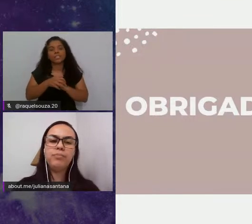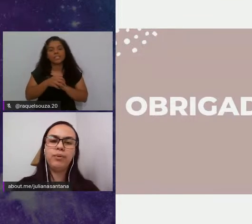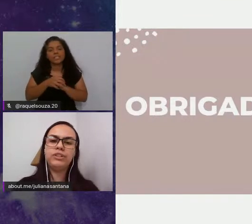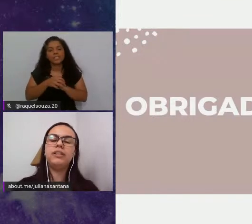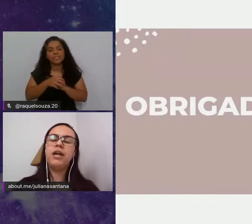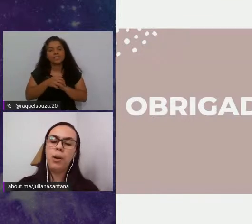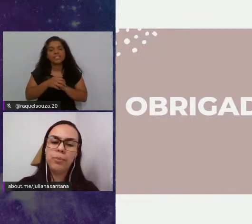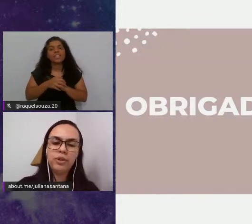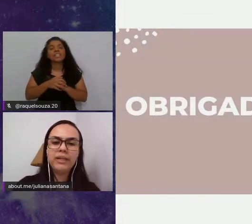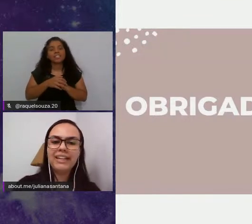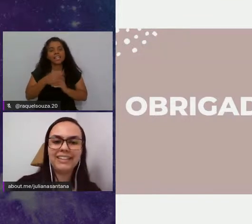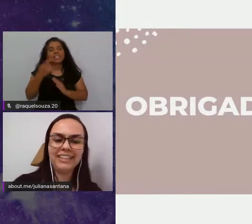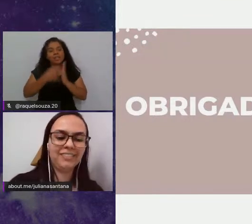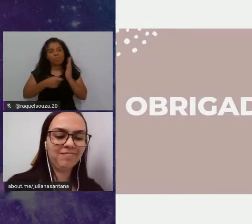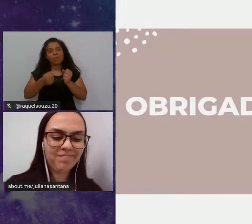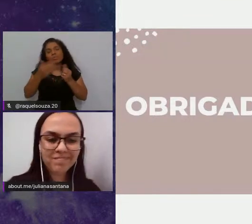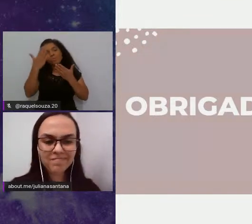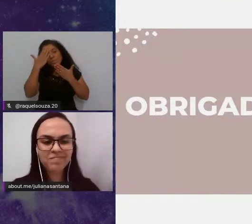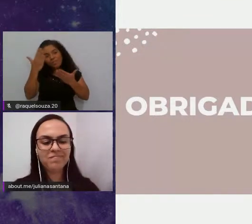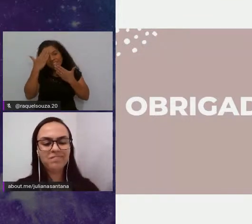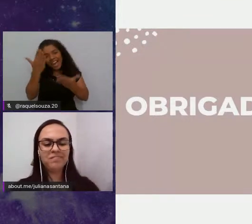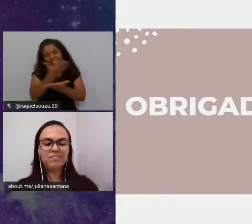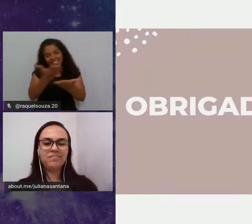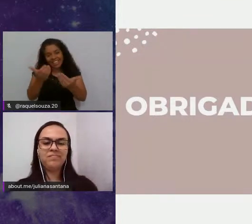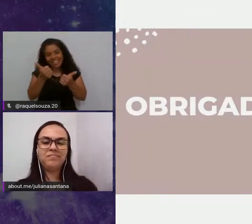desse post muito obrigada galera